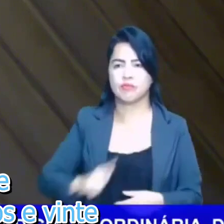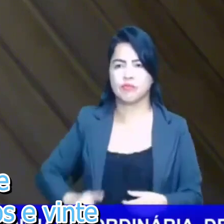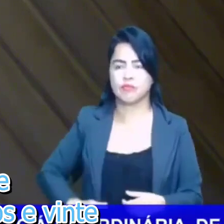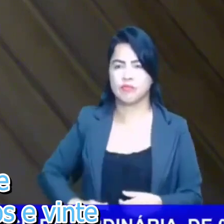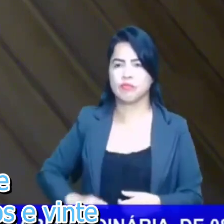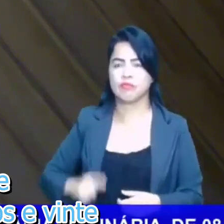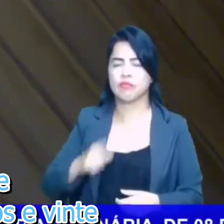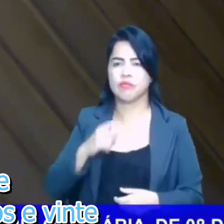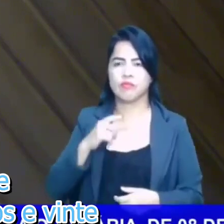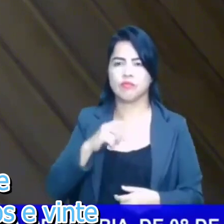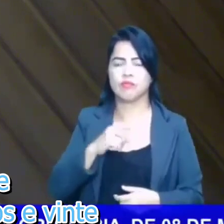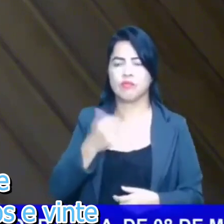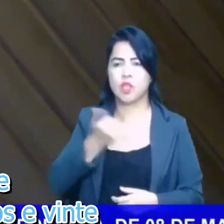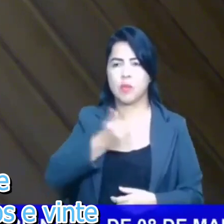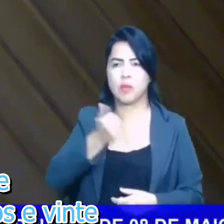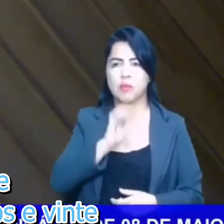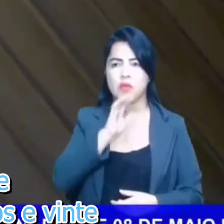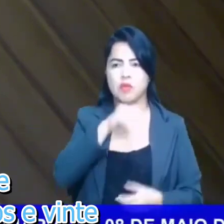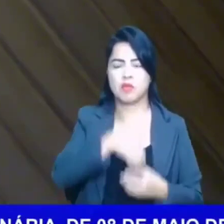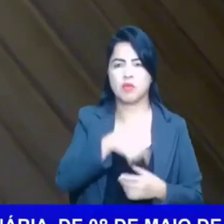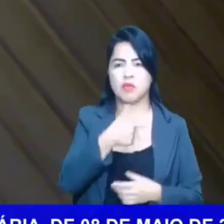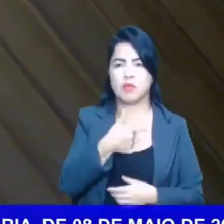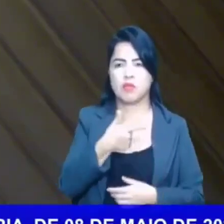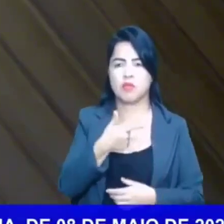e vice-governador eleitos em primeiro turno com